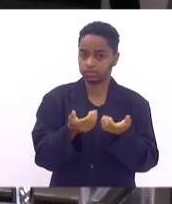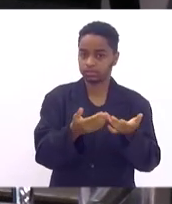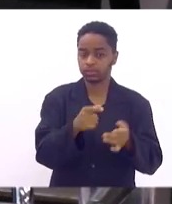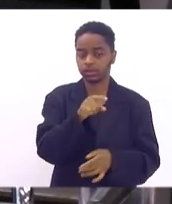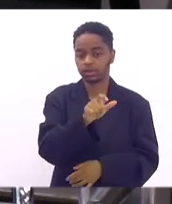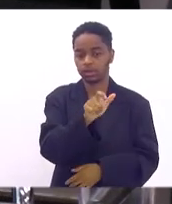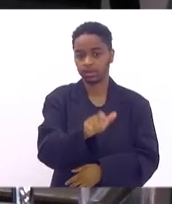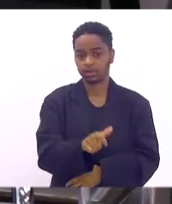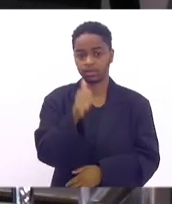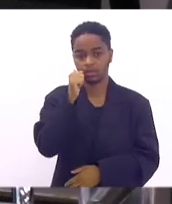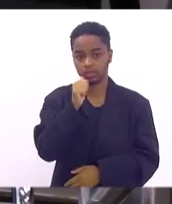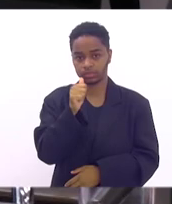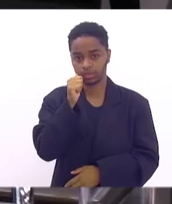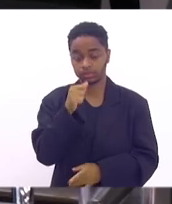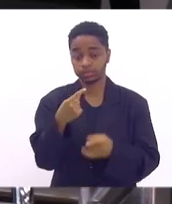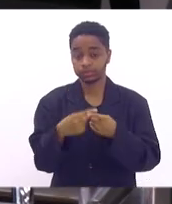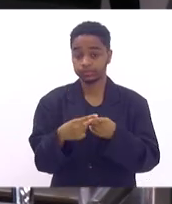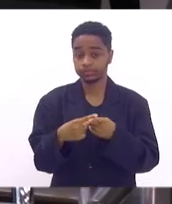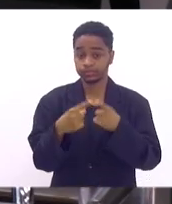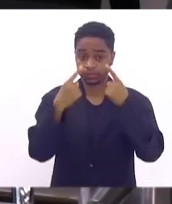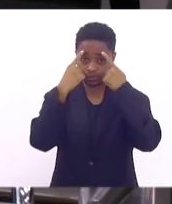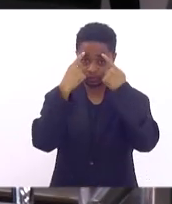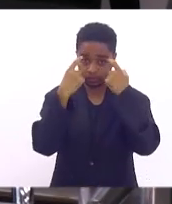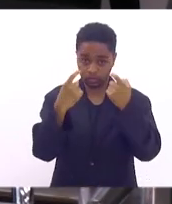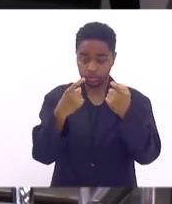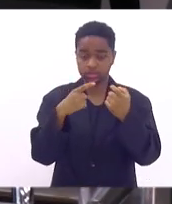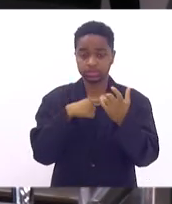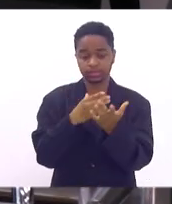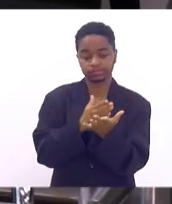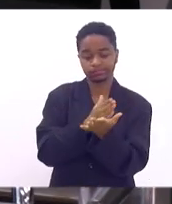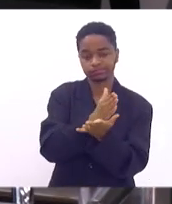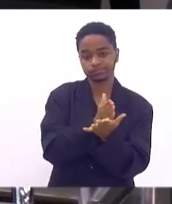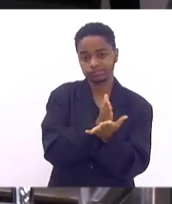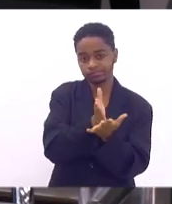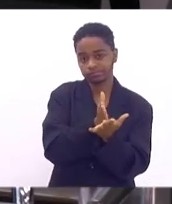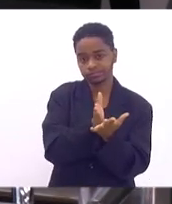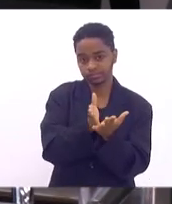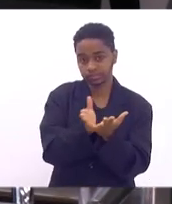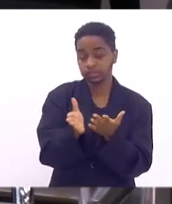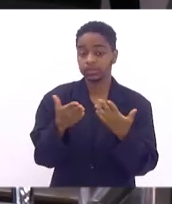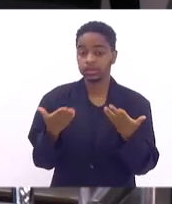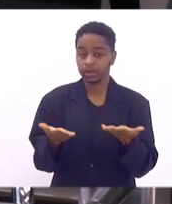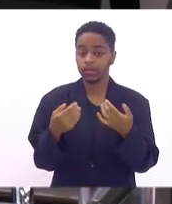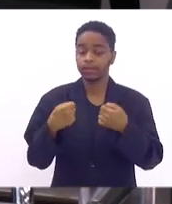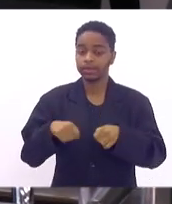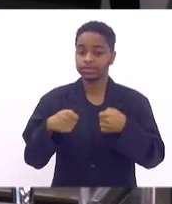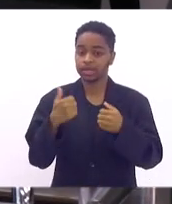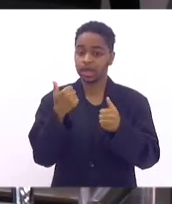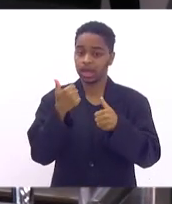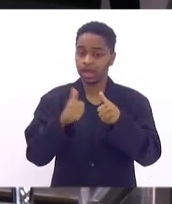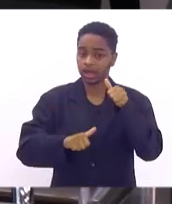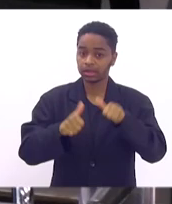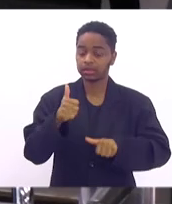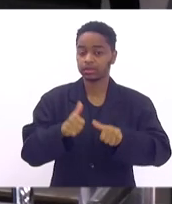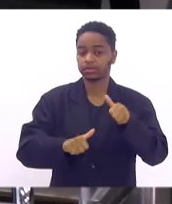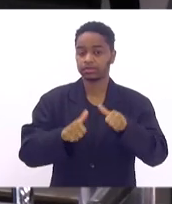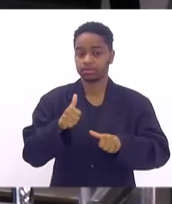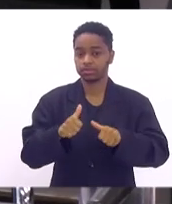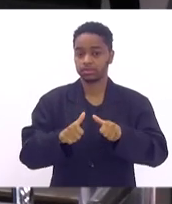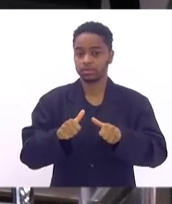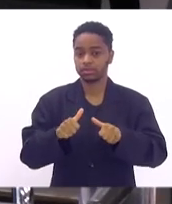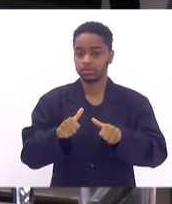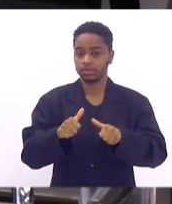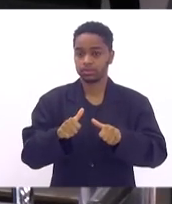ela precisa a violência ela é multifacetada, né? Ela precisa ser vista de forma vista dentro